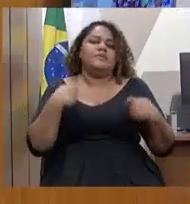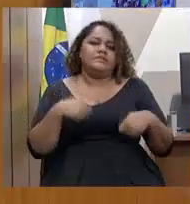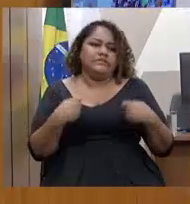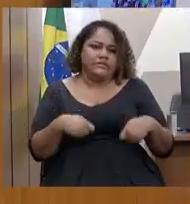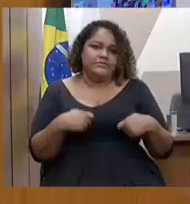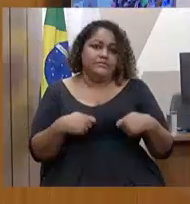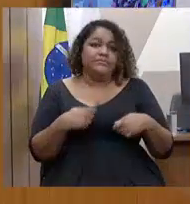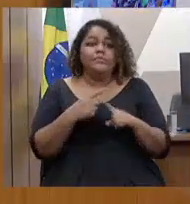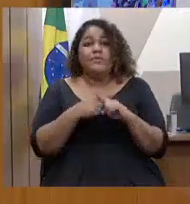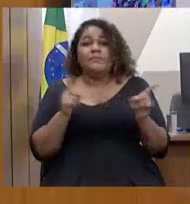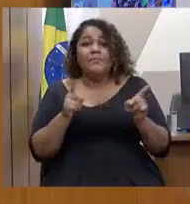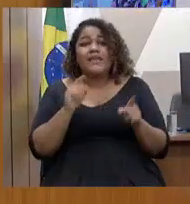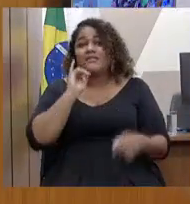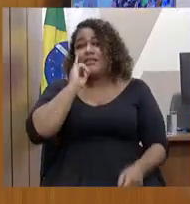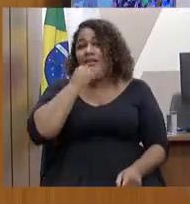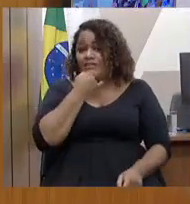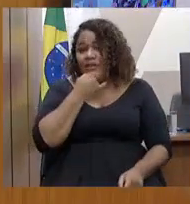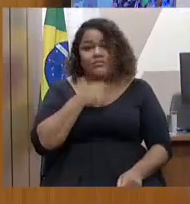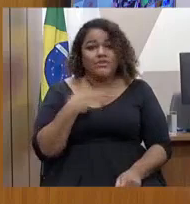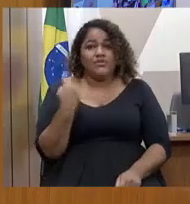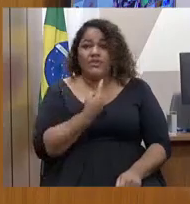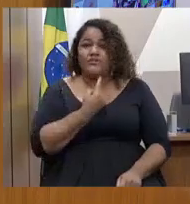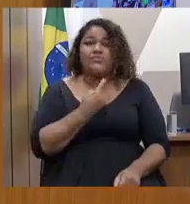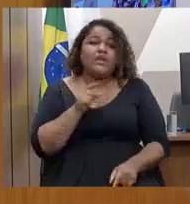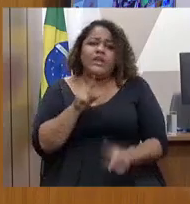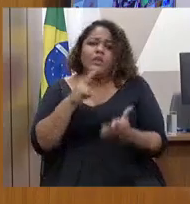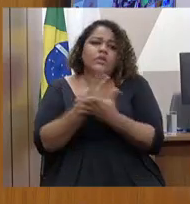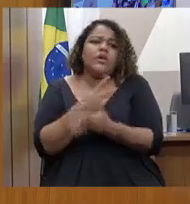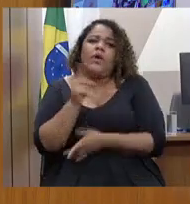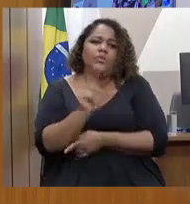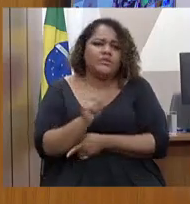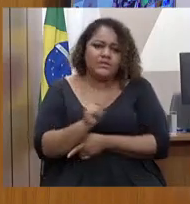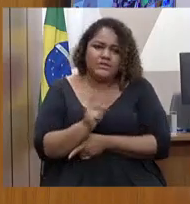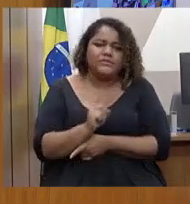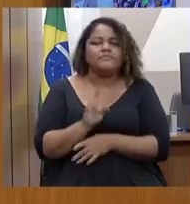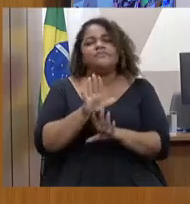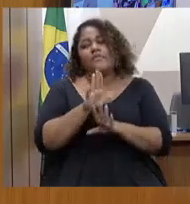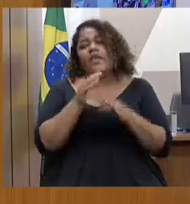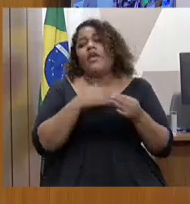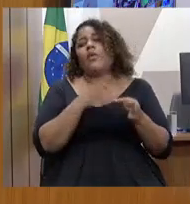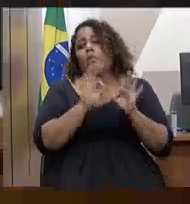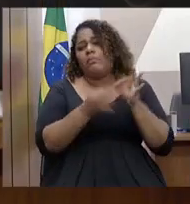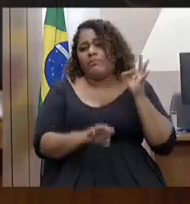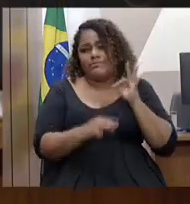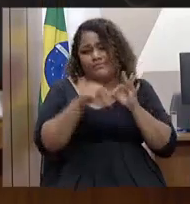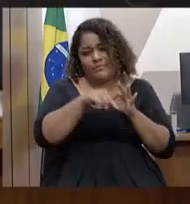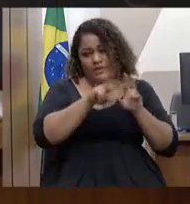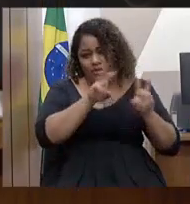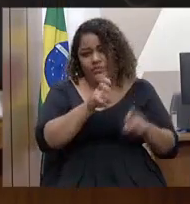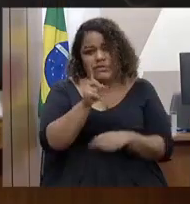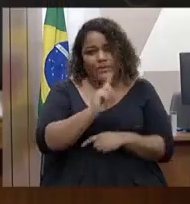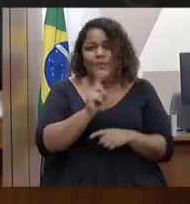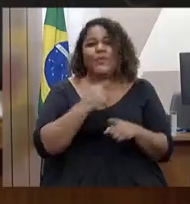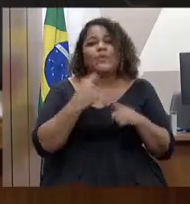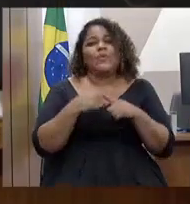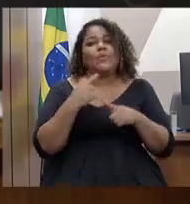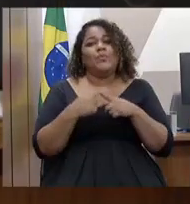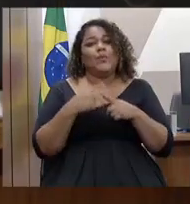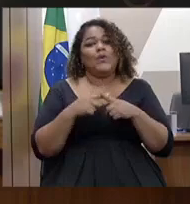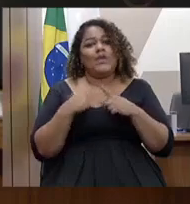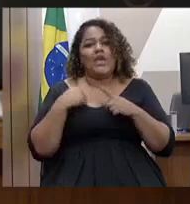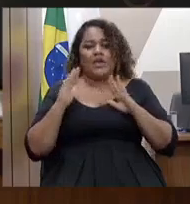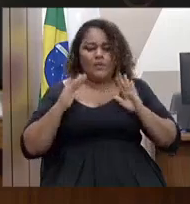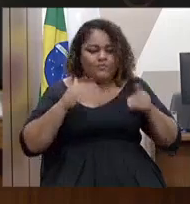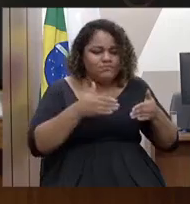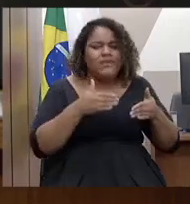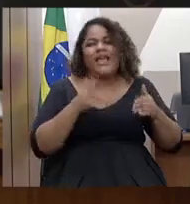infelizmente a gente viu que isso não ocorreu eu não vou me prender porque não nem me Pretendo um especialista na área como a